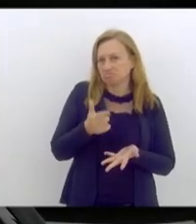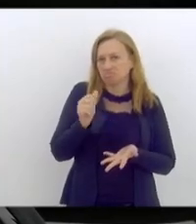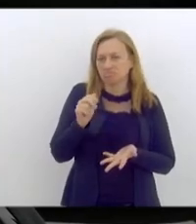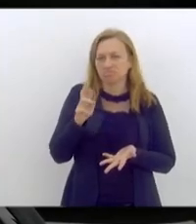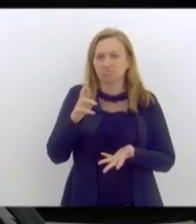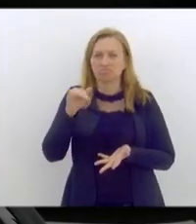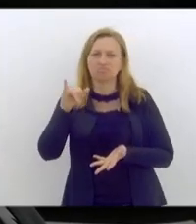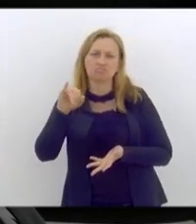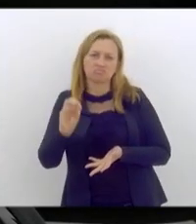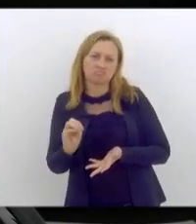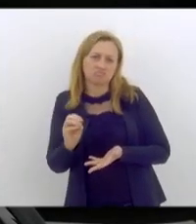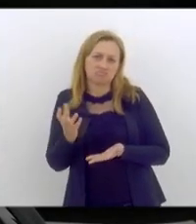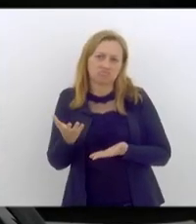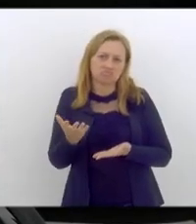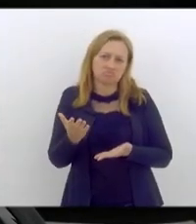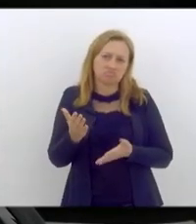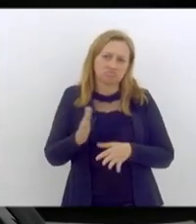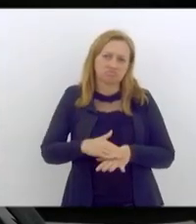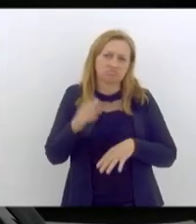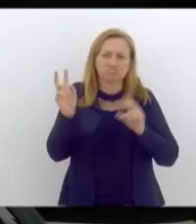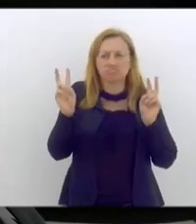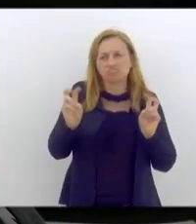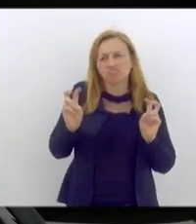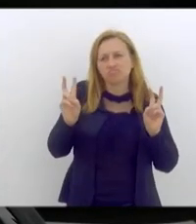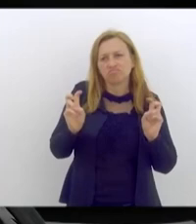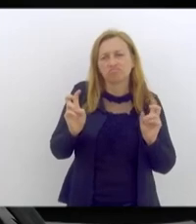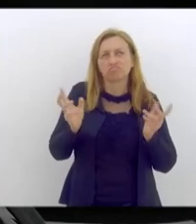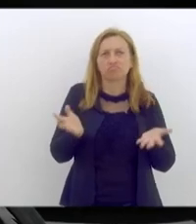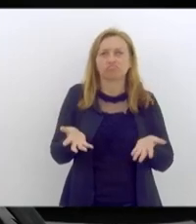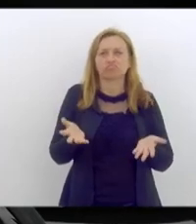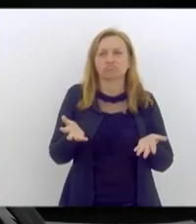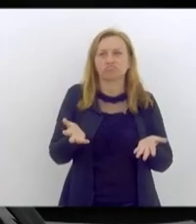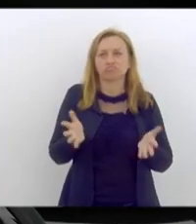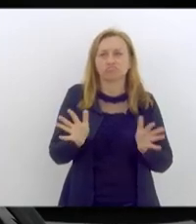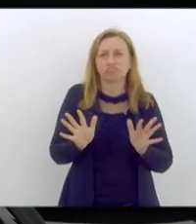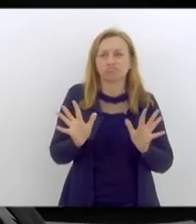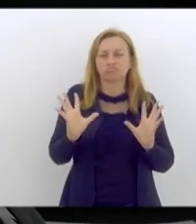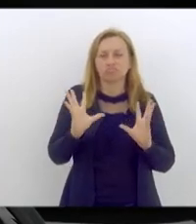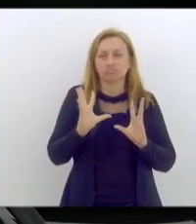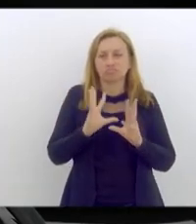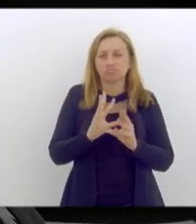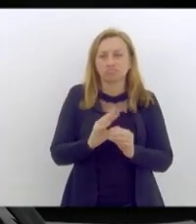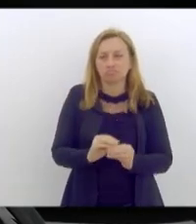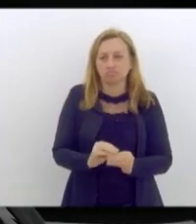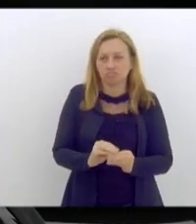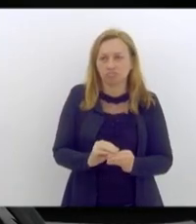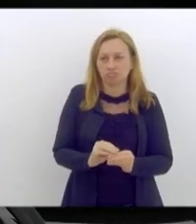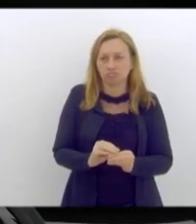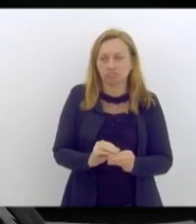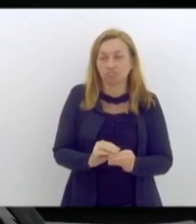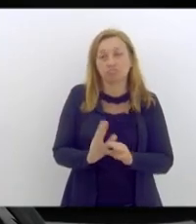rio é mais uma questão de simplificar o rito né